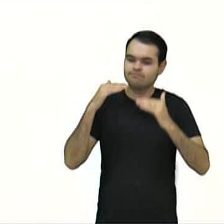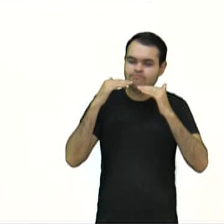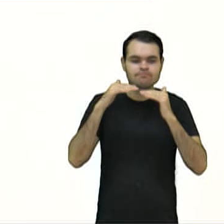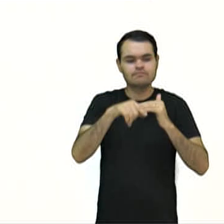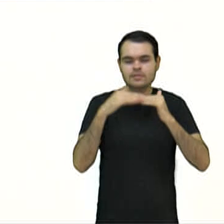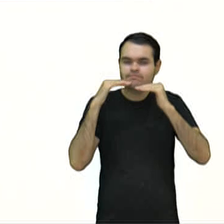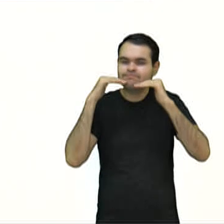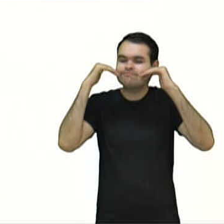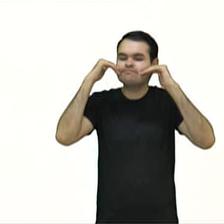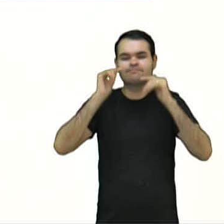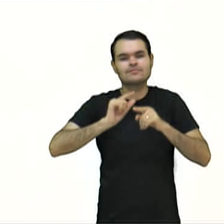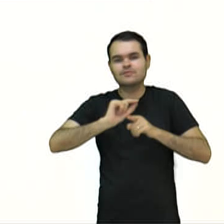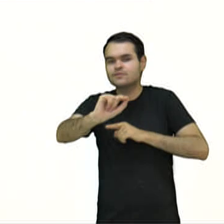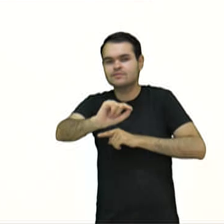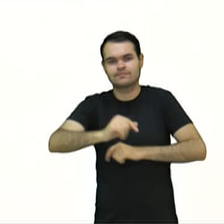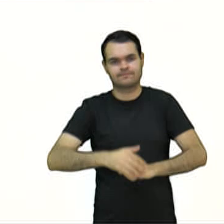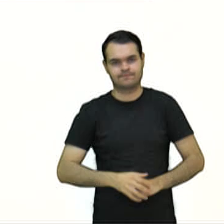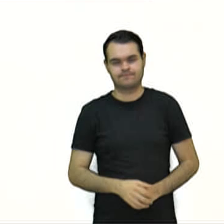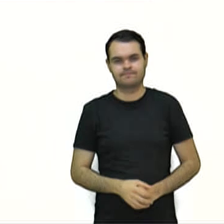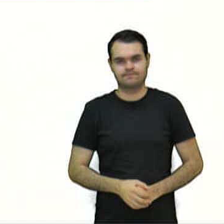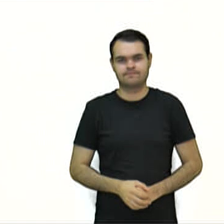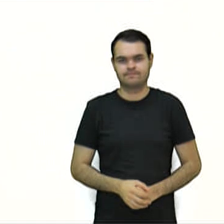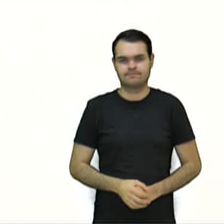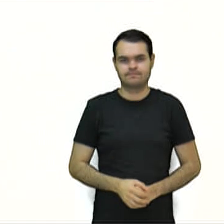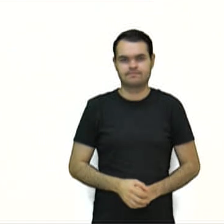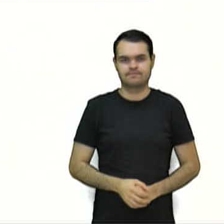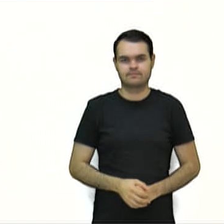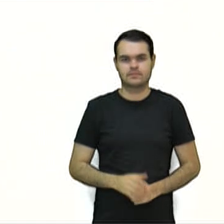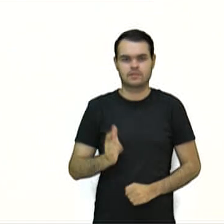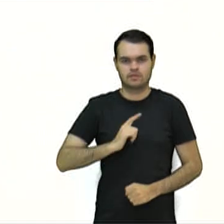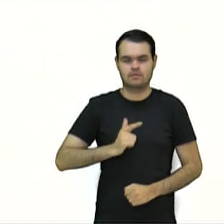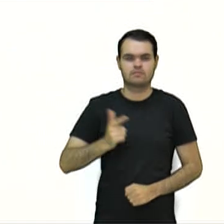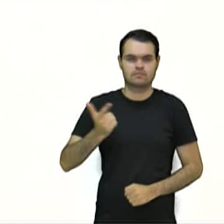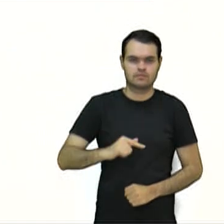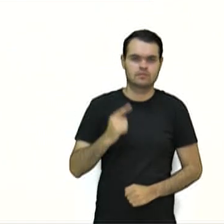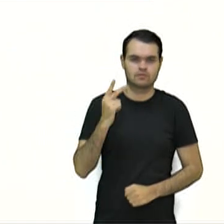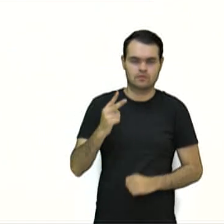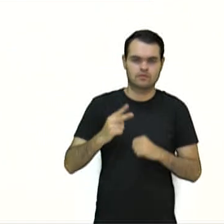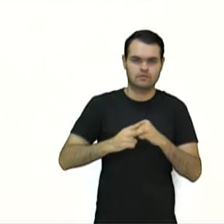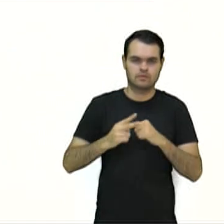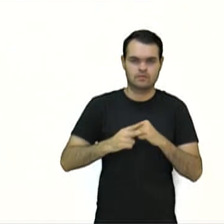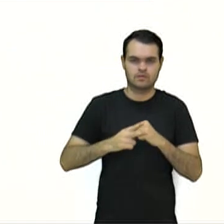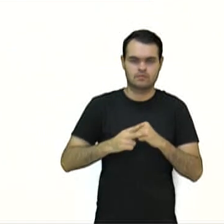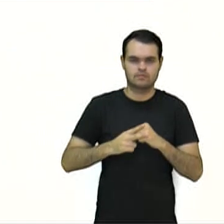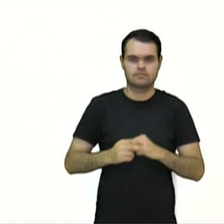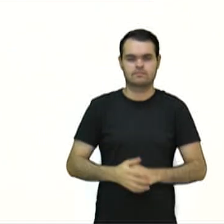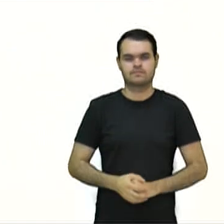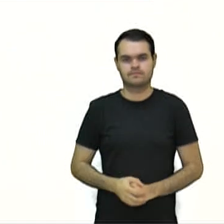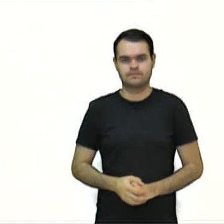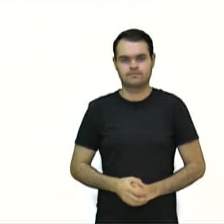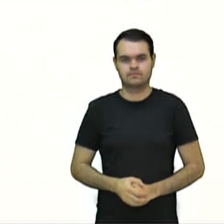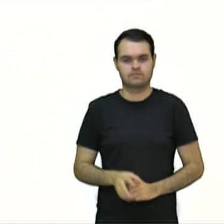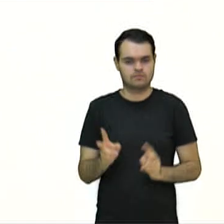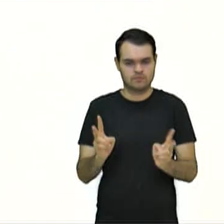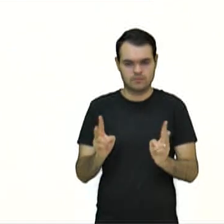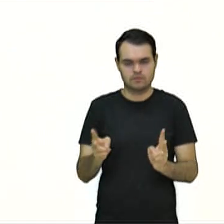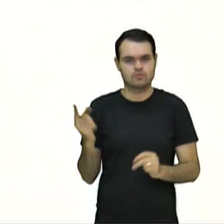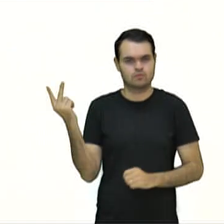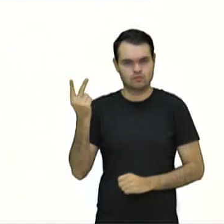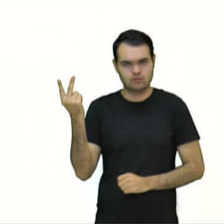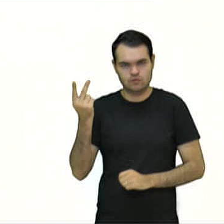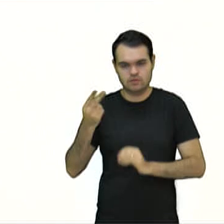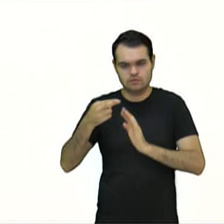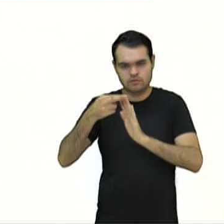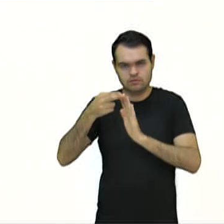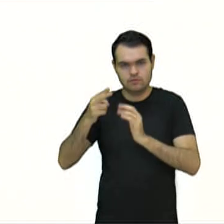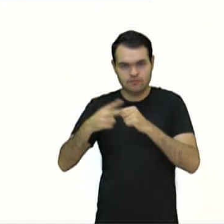e partiu, e deixou-nos. Observe que aqui nós temos mais dois verbos, smiled e turned. Os dois também são